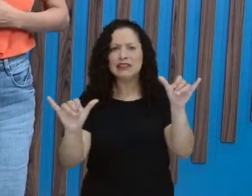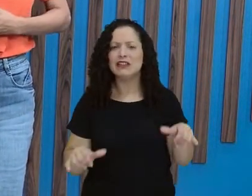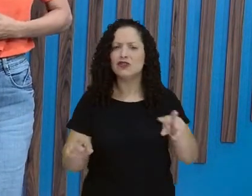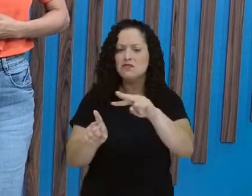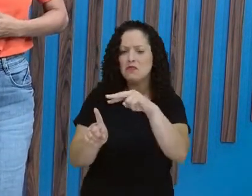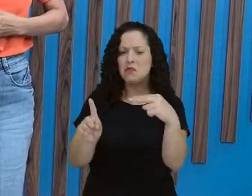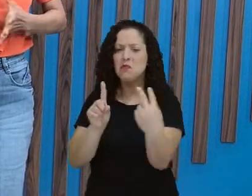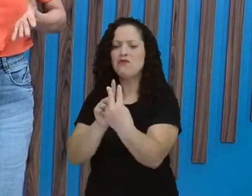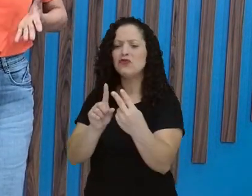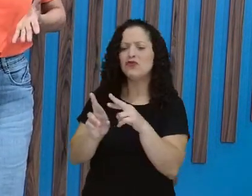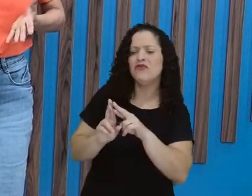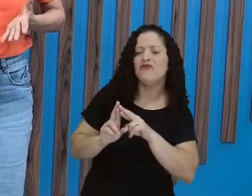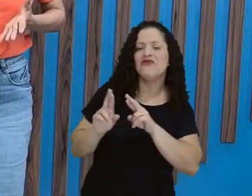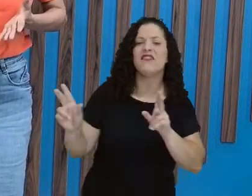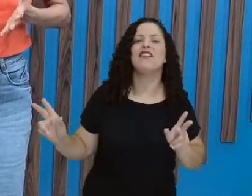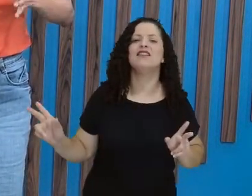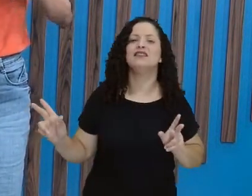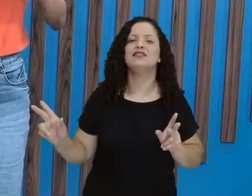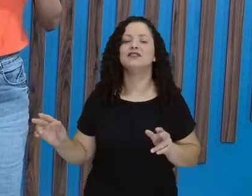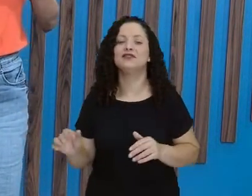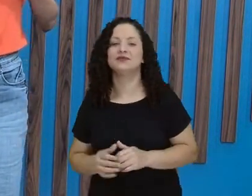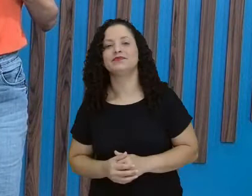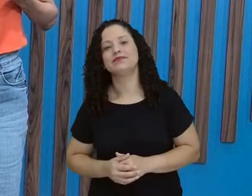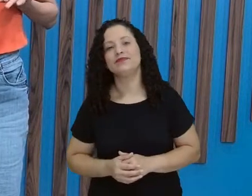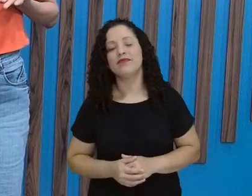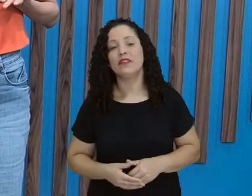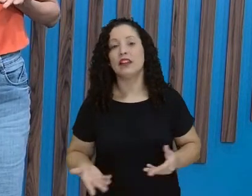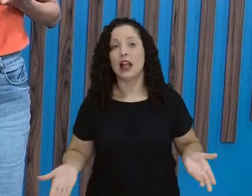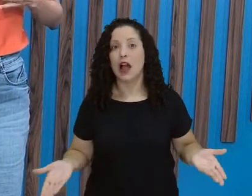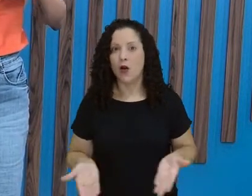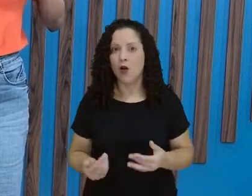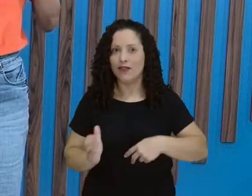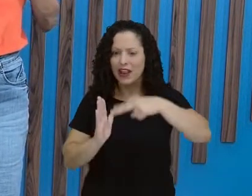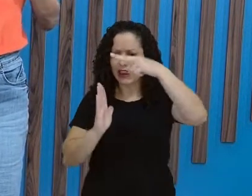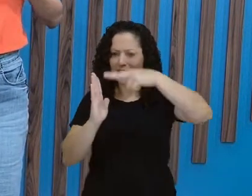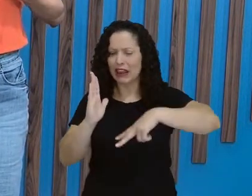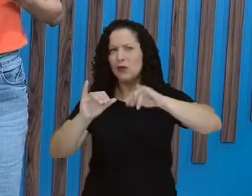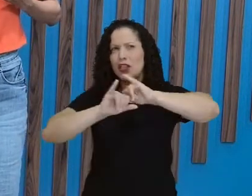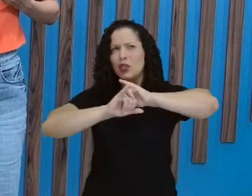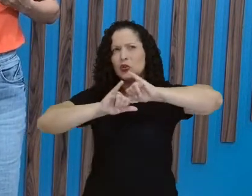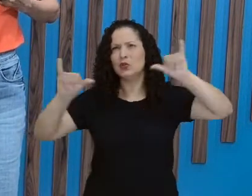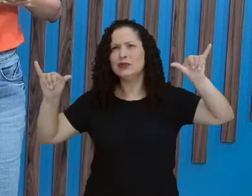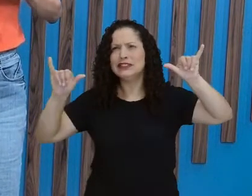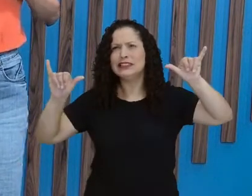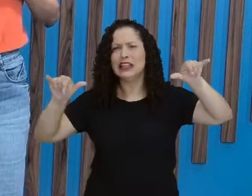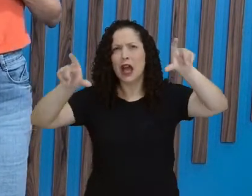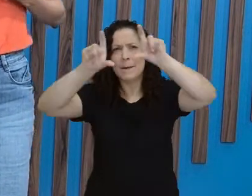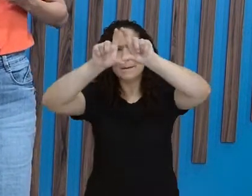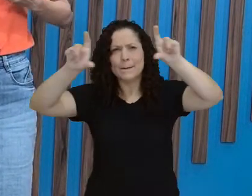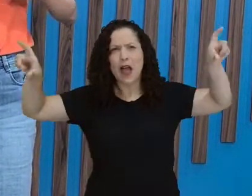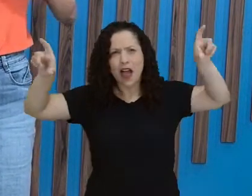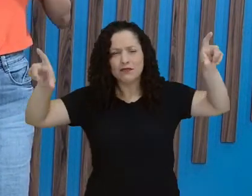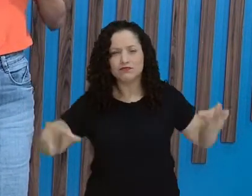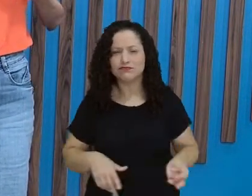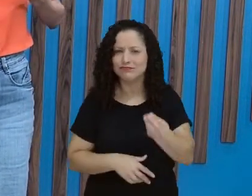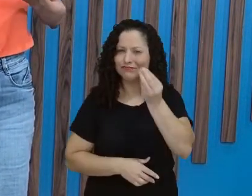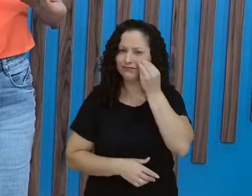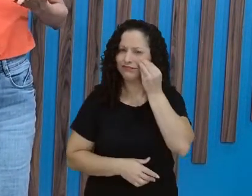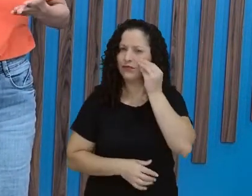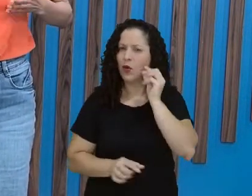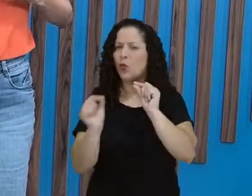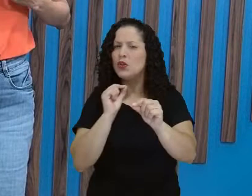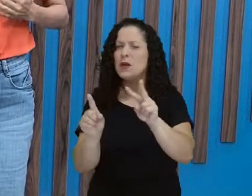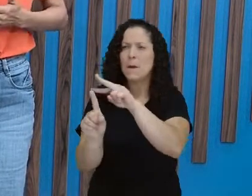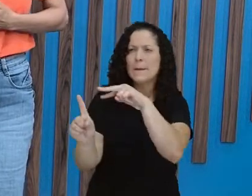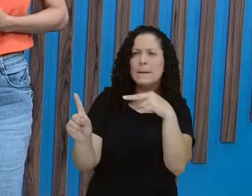de vista. Olha só. A gente vai ler uma notícia e vai observar essa questão do ponto de